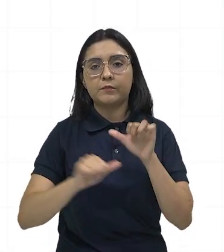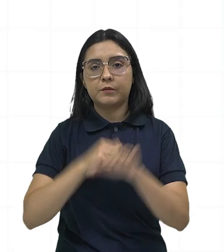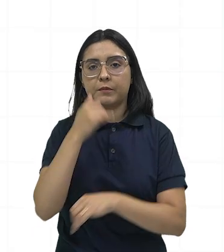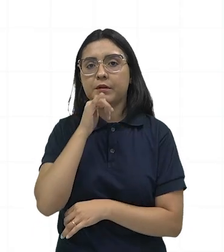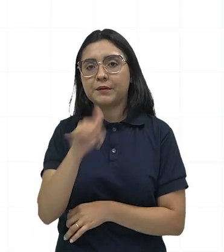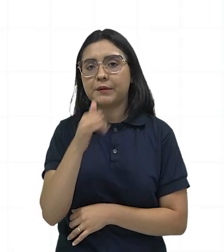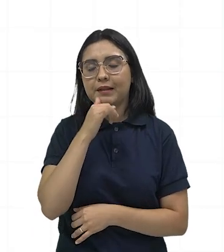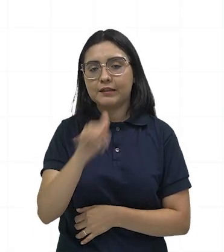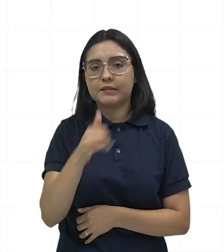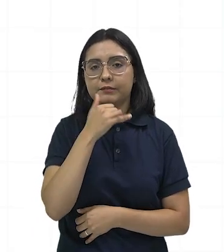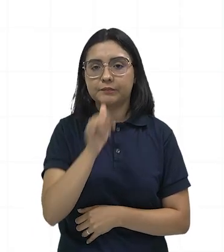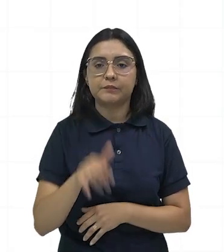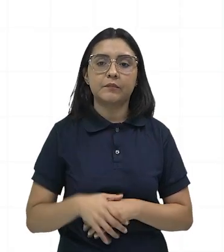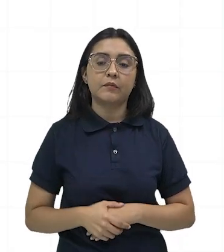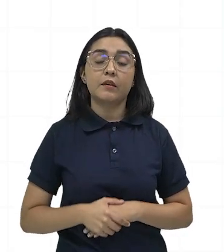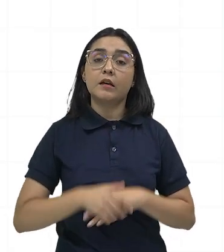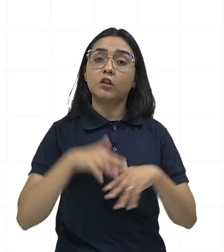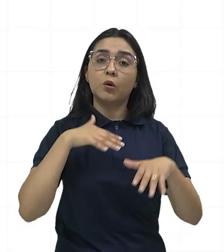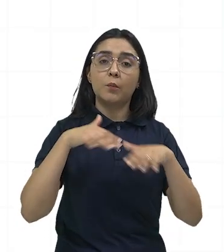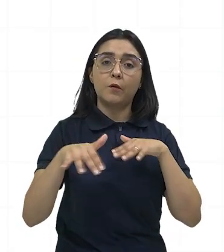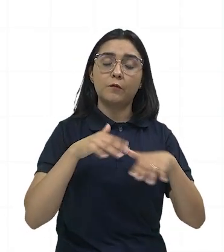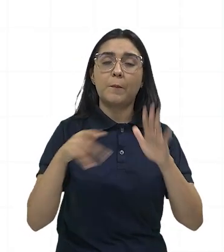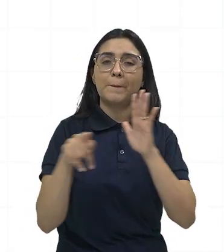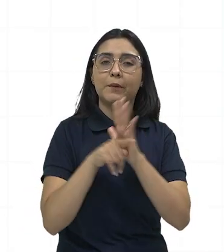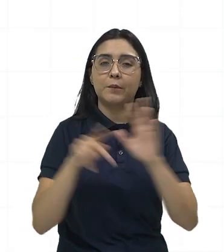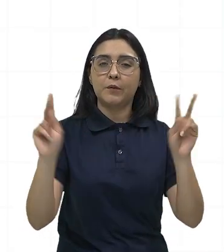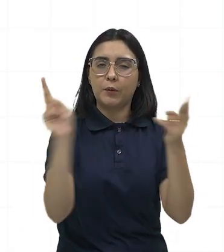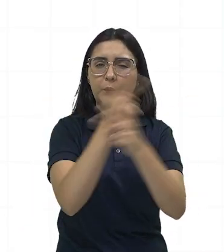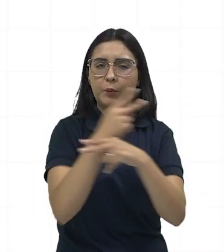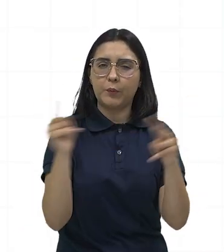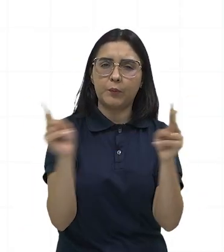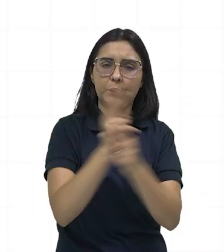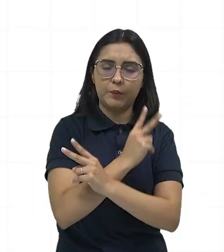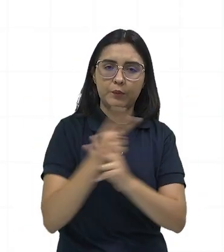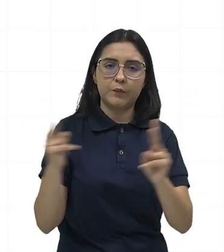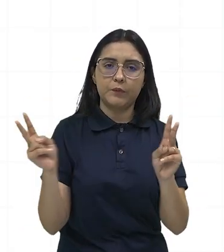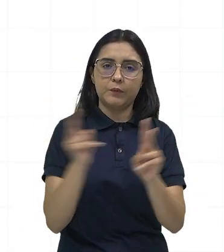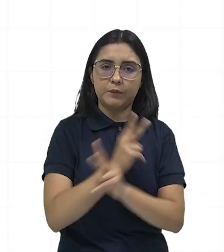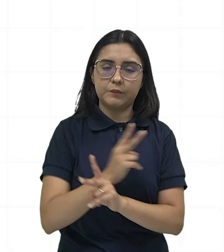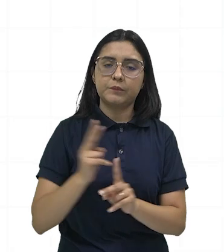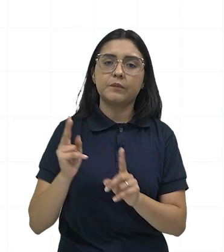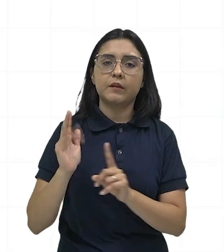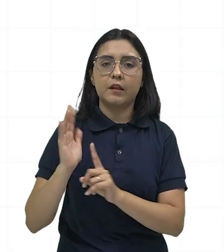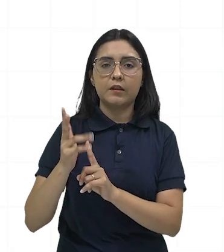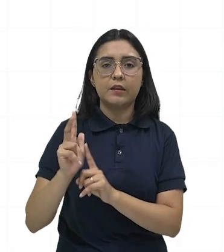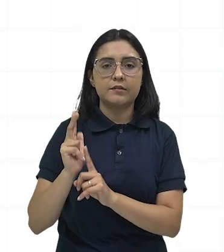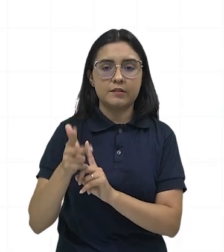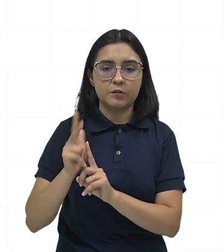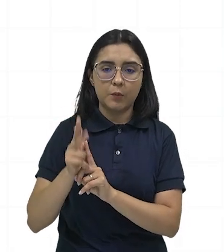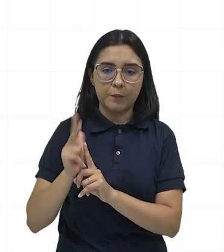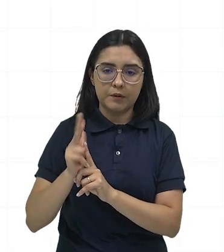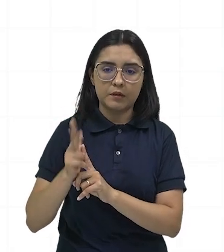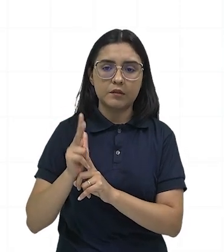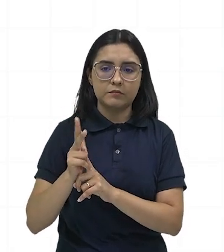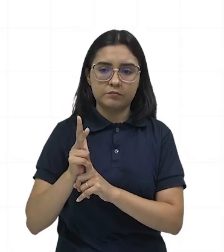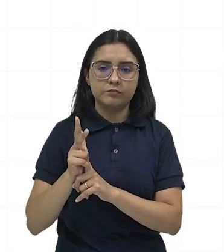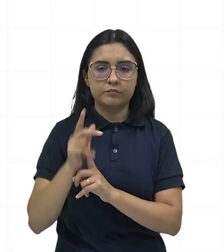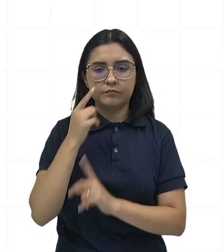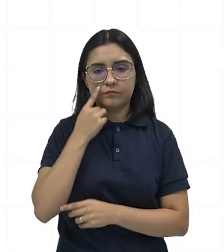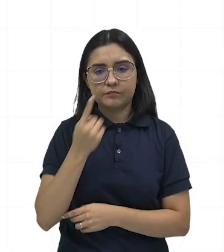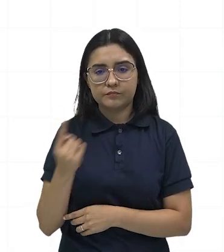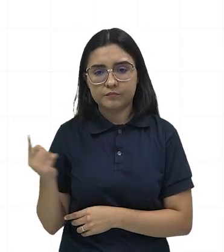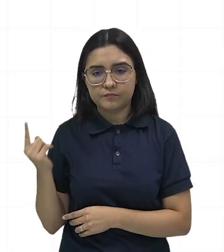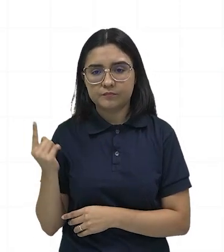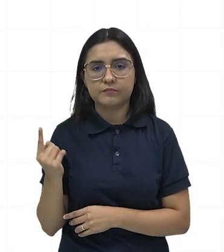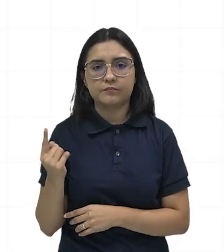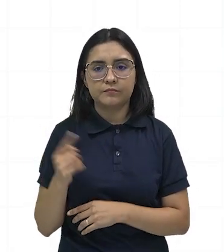eletricidade. Então, o movimento que o vento faz, né, nessas turbinas, nessas grandes